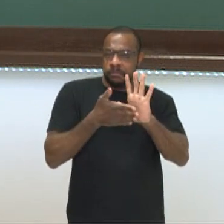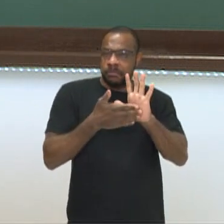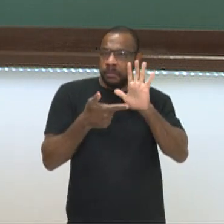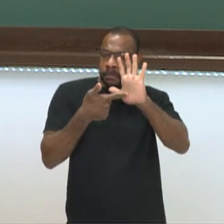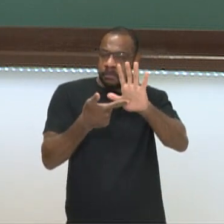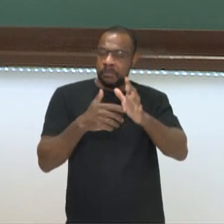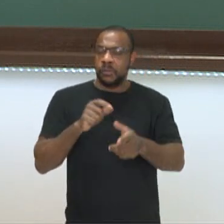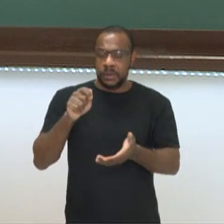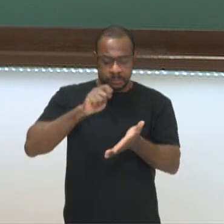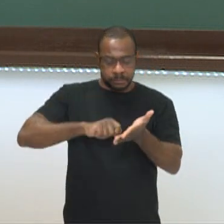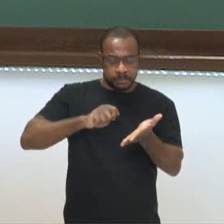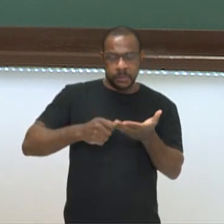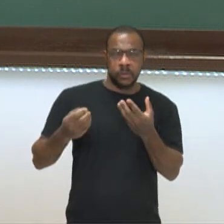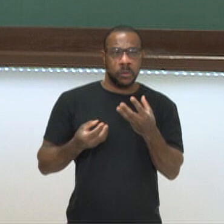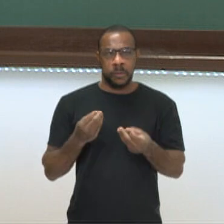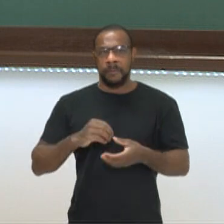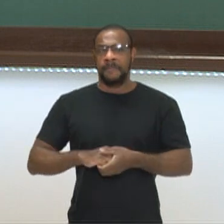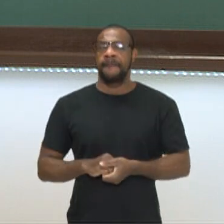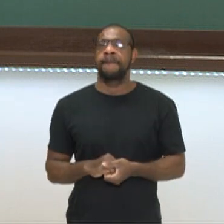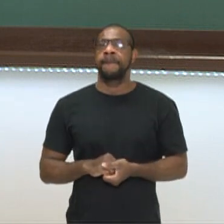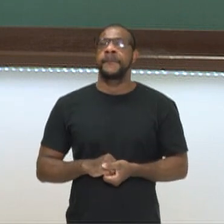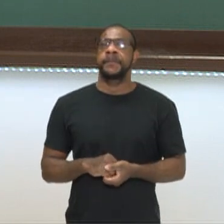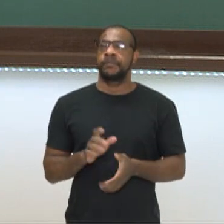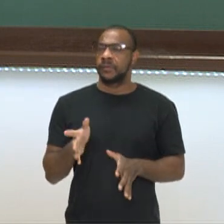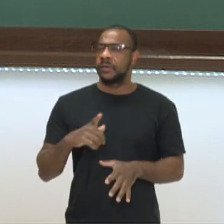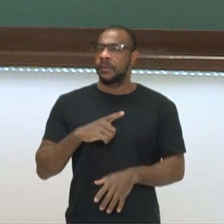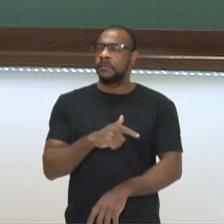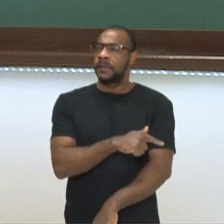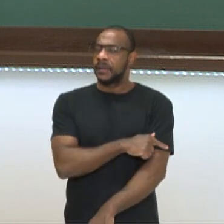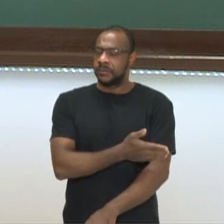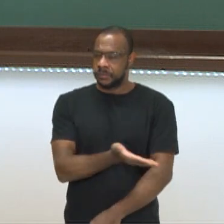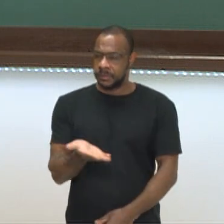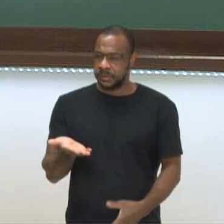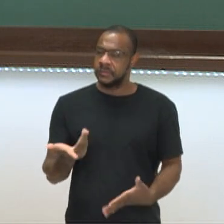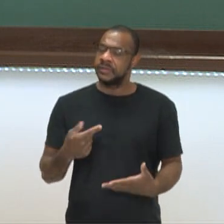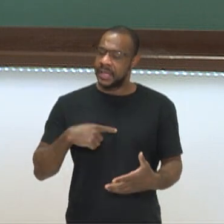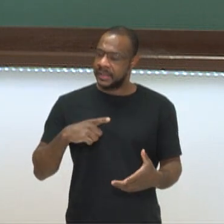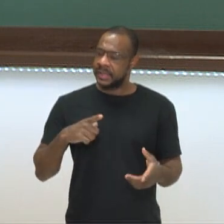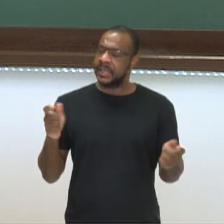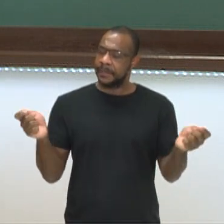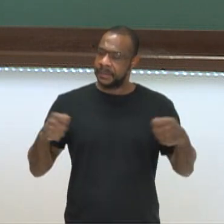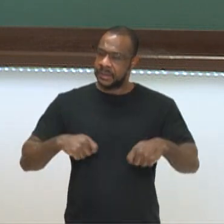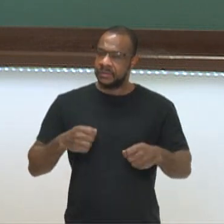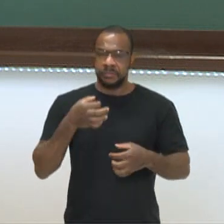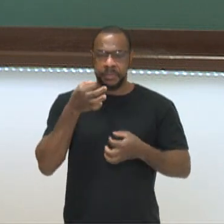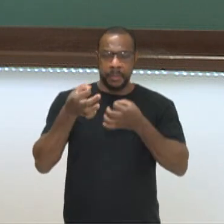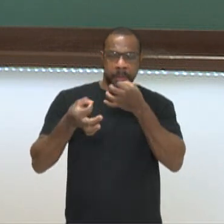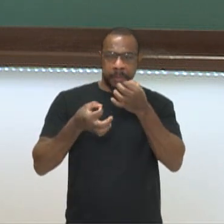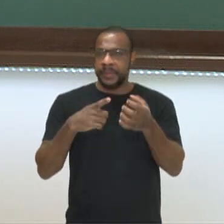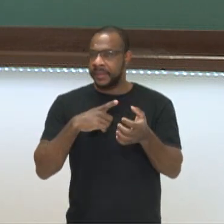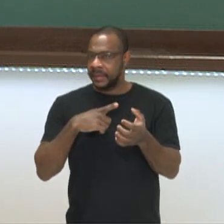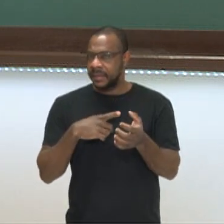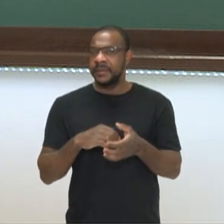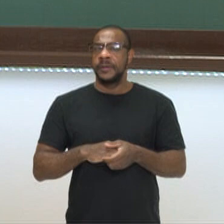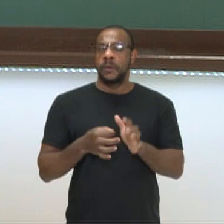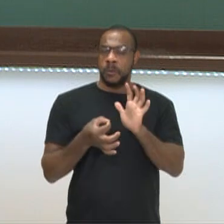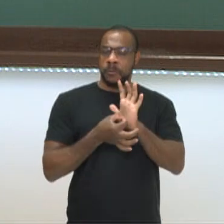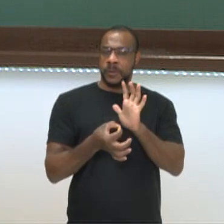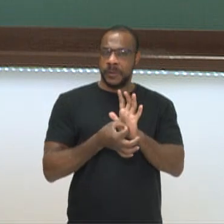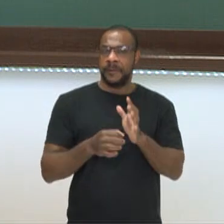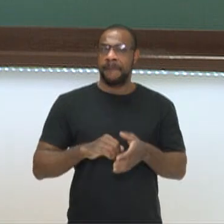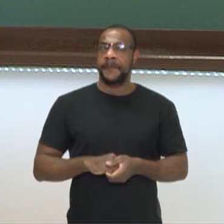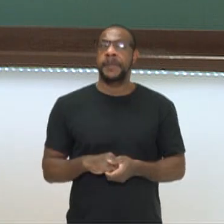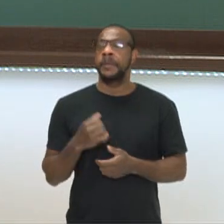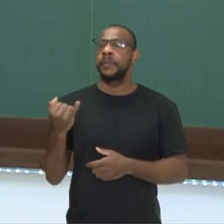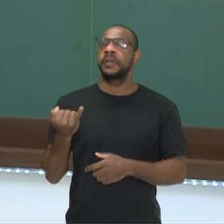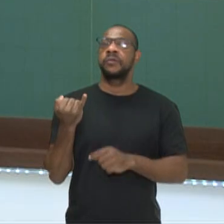que você está escrevendo. Vocês estão já no 7º ano, então já tem uma capacidade de argumentação. O importante aqui foi